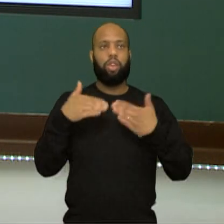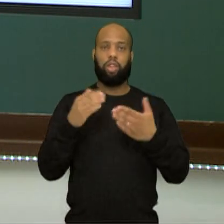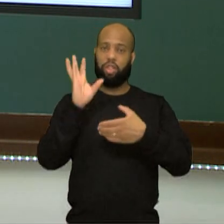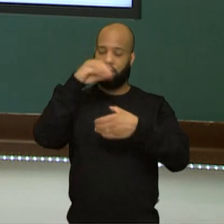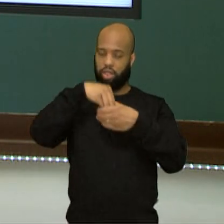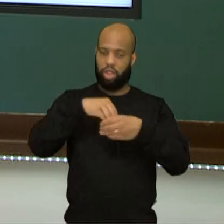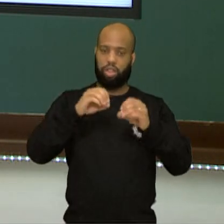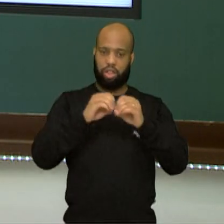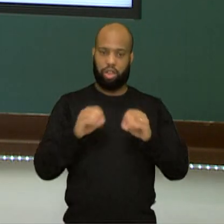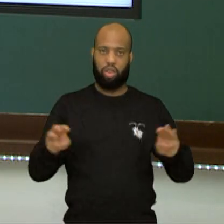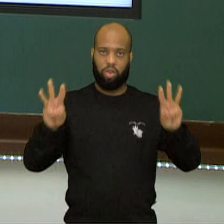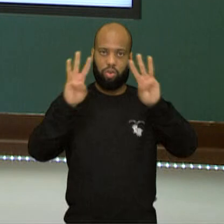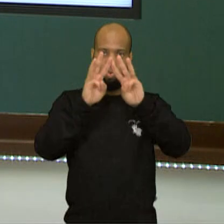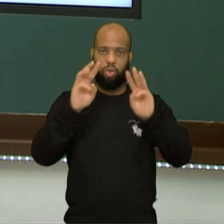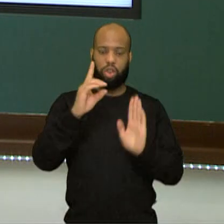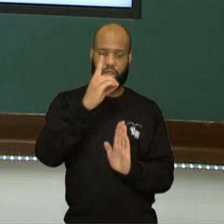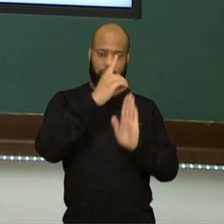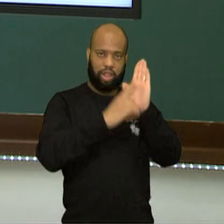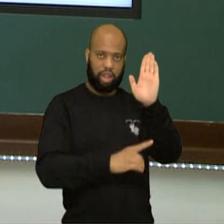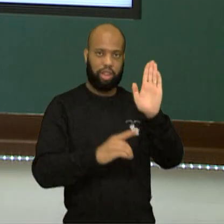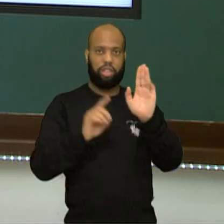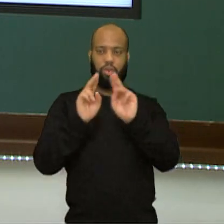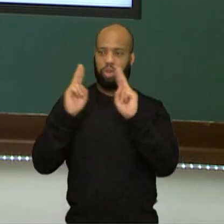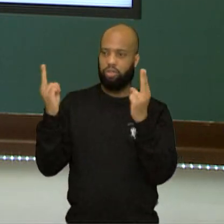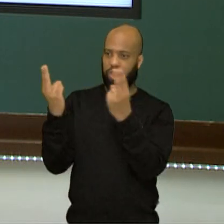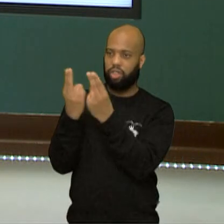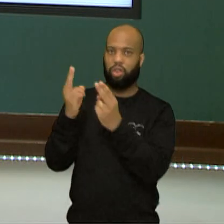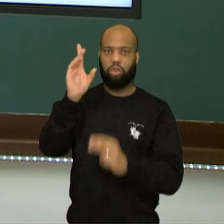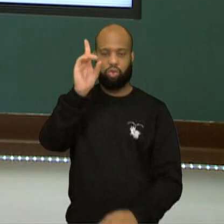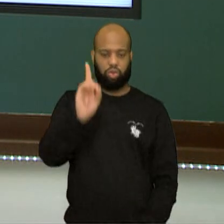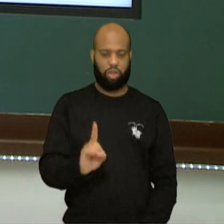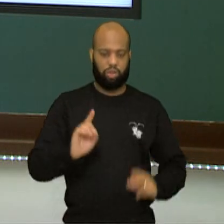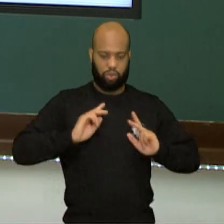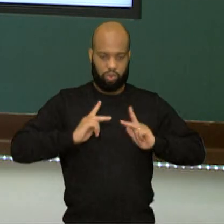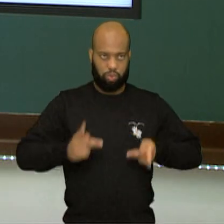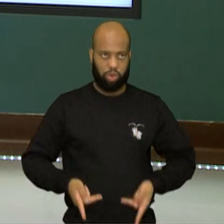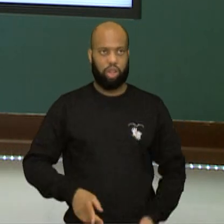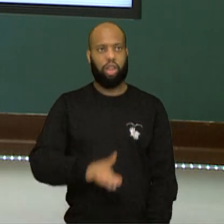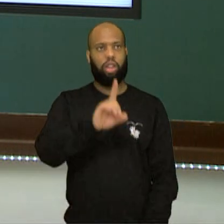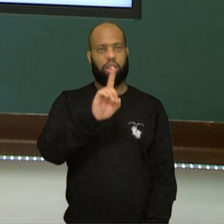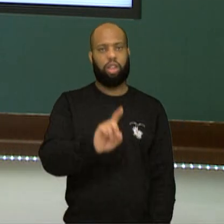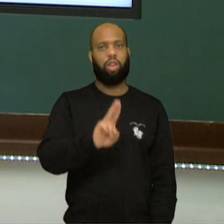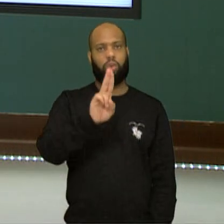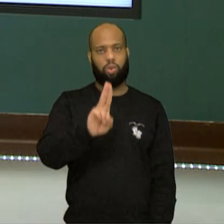é que surge a chamada Declaração Universal dos Direitos Humanos, a DUDH.